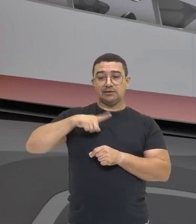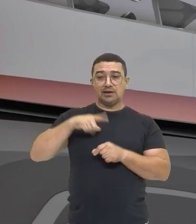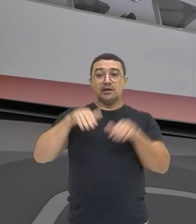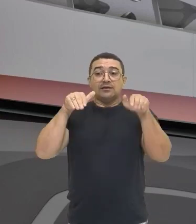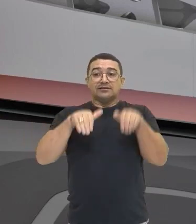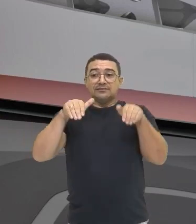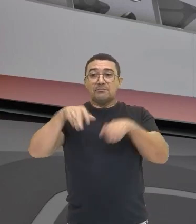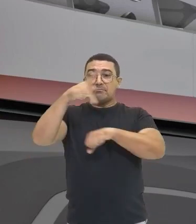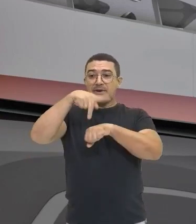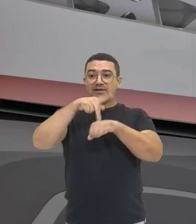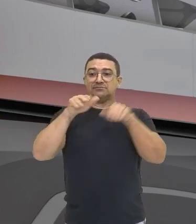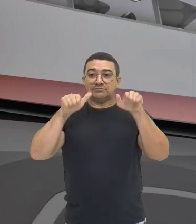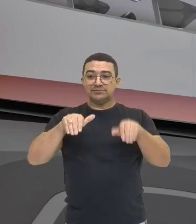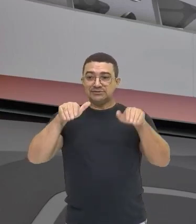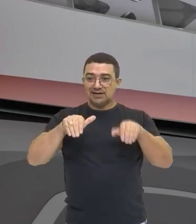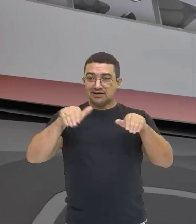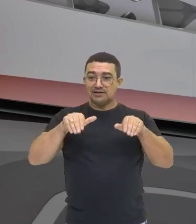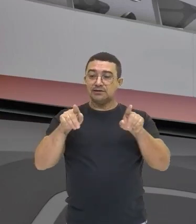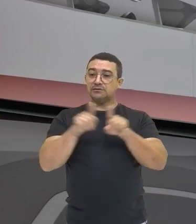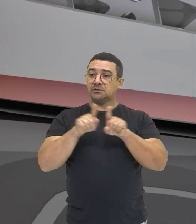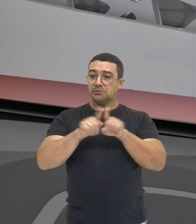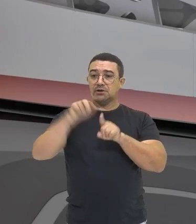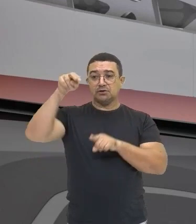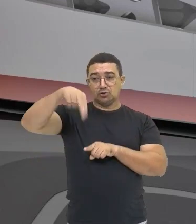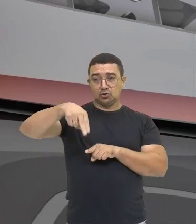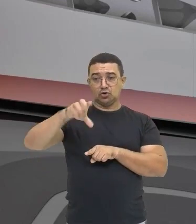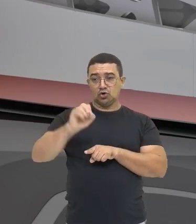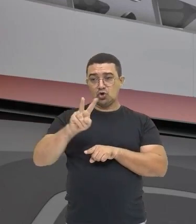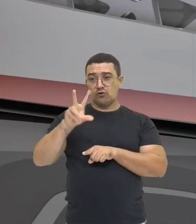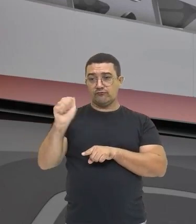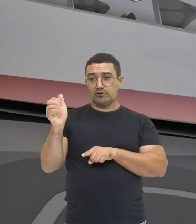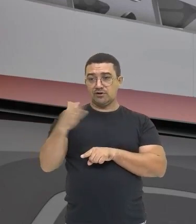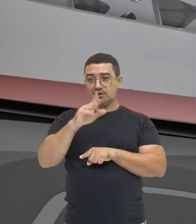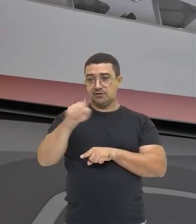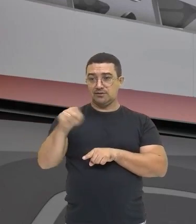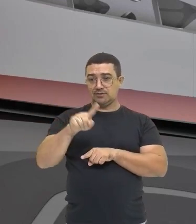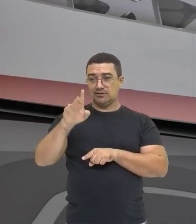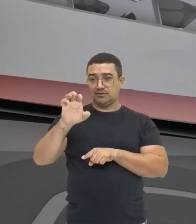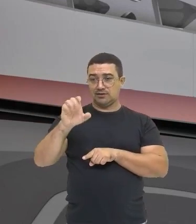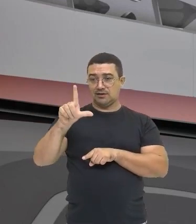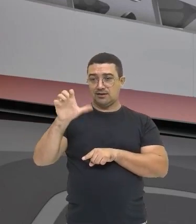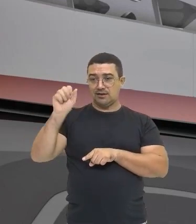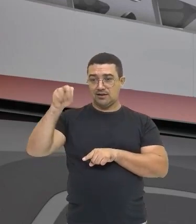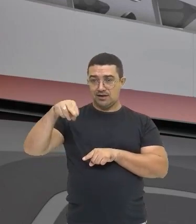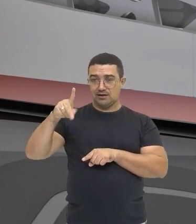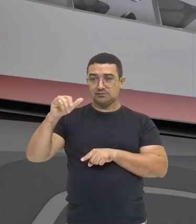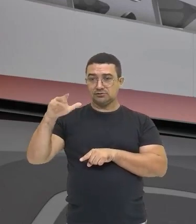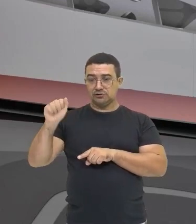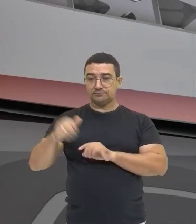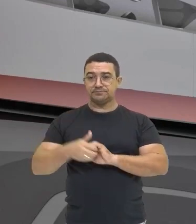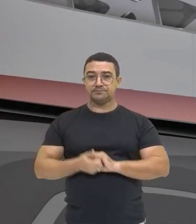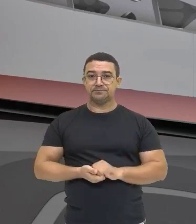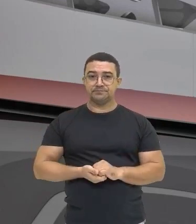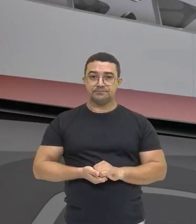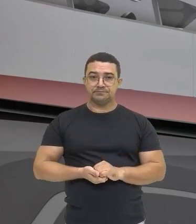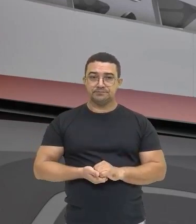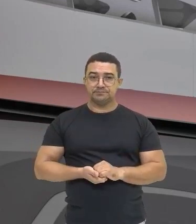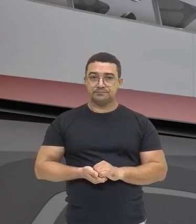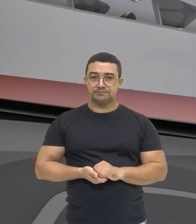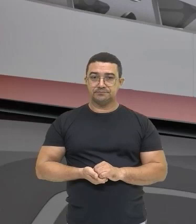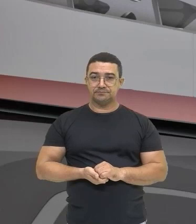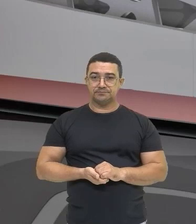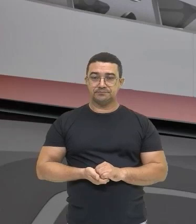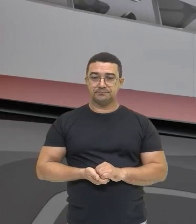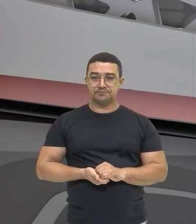Austrália e a Nova Zelândia. Temos um mapinha aqui, tá bom? Para a gente entender melhor como funciona essa